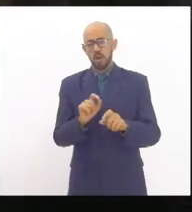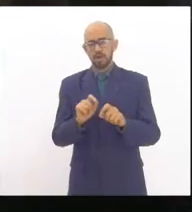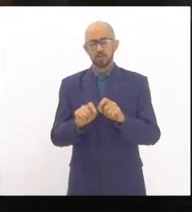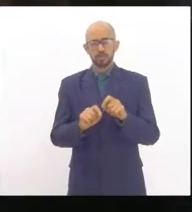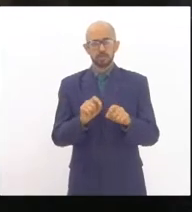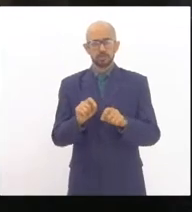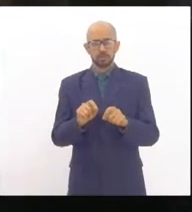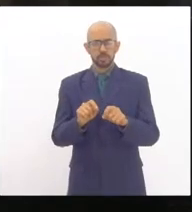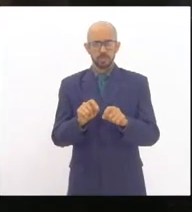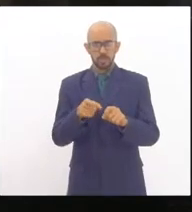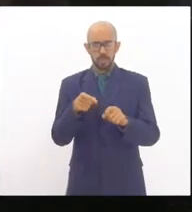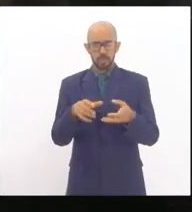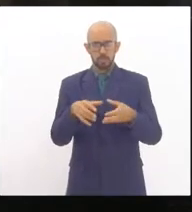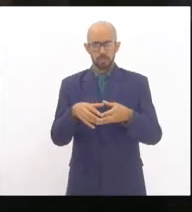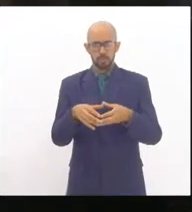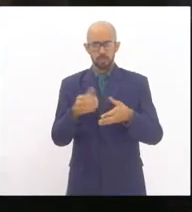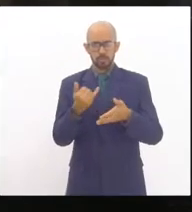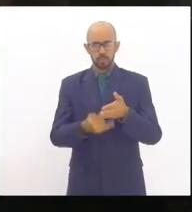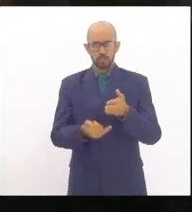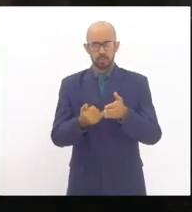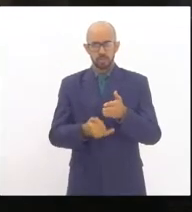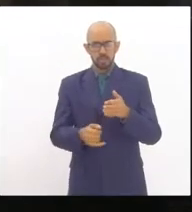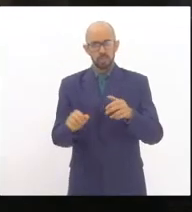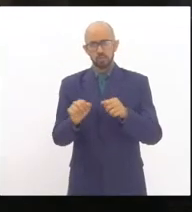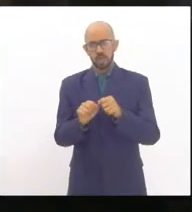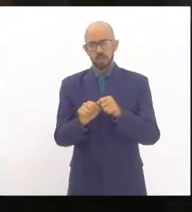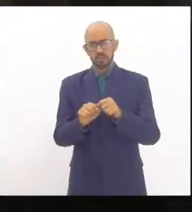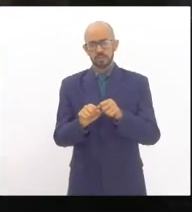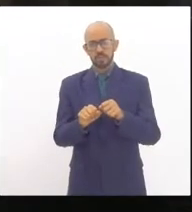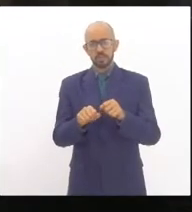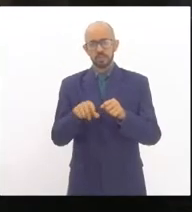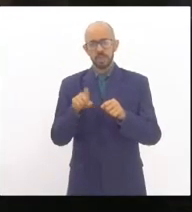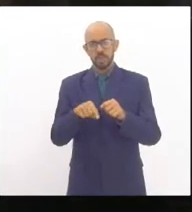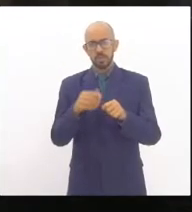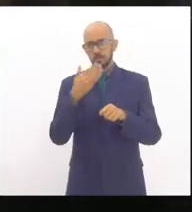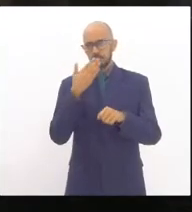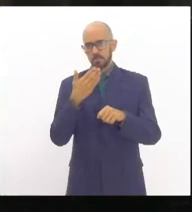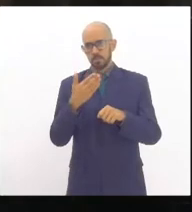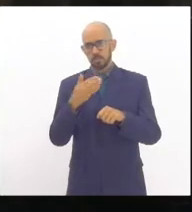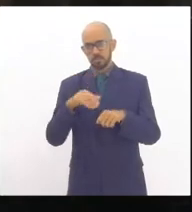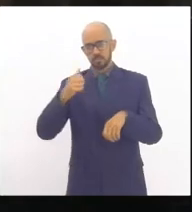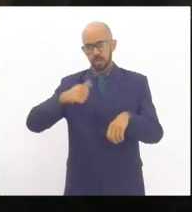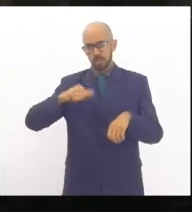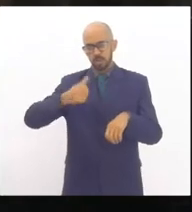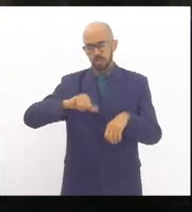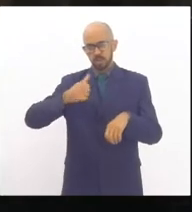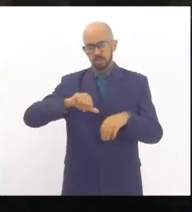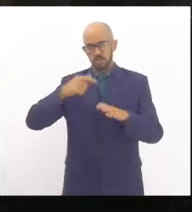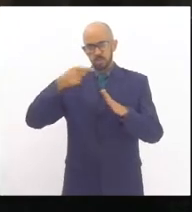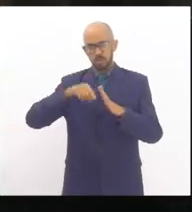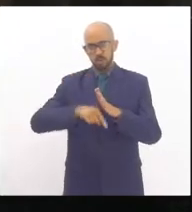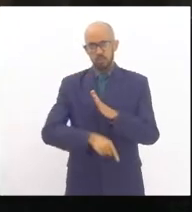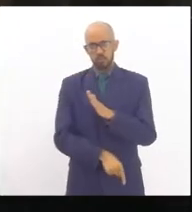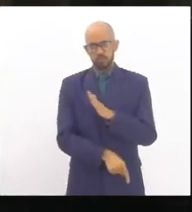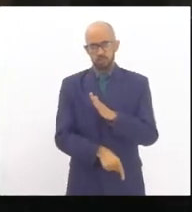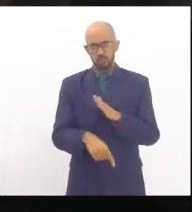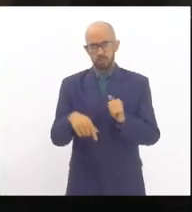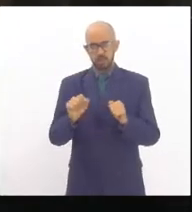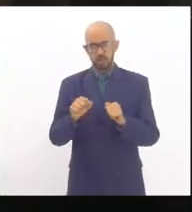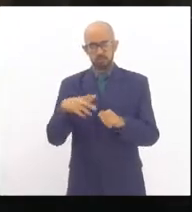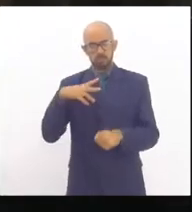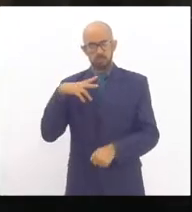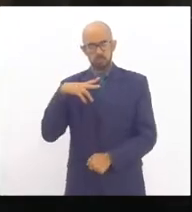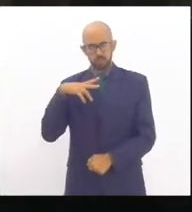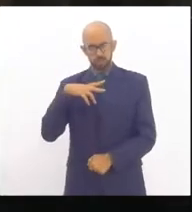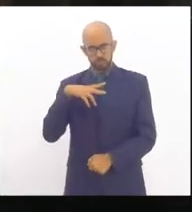tributação está fazendo na verdade é pedir que tem aí uma análise bem profunda de forma